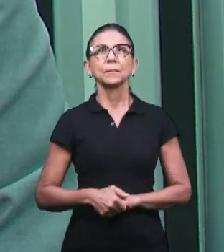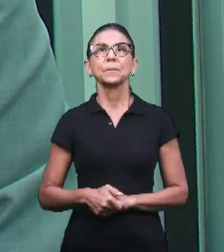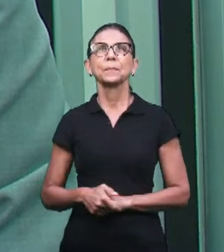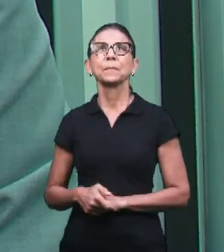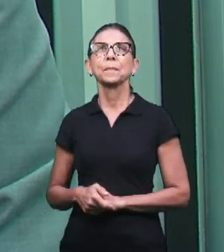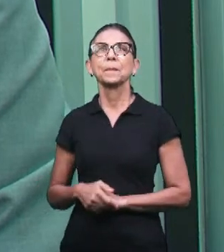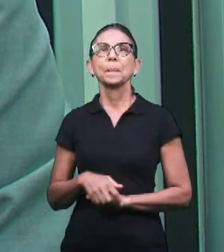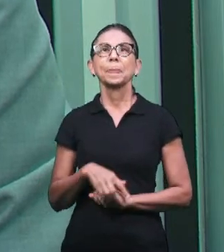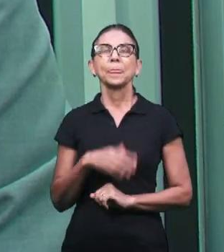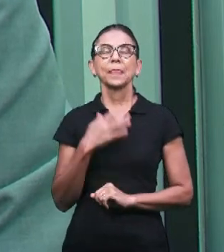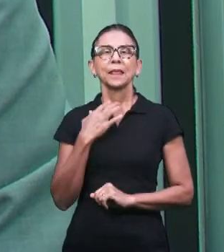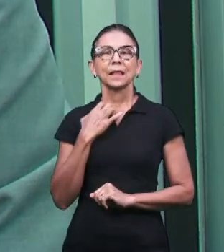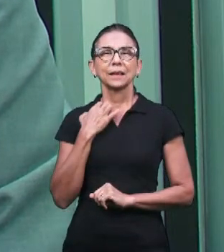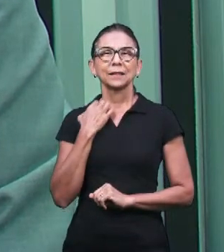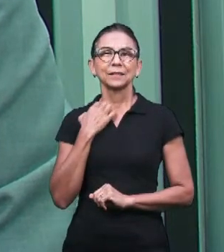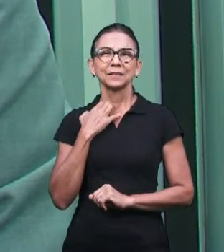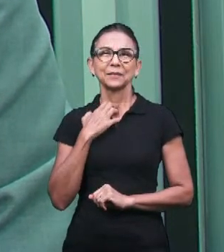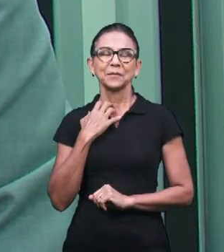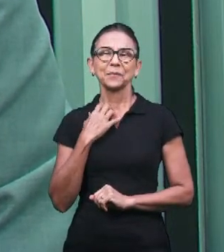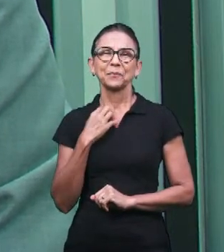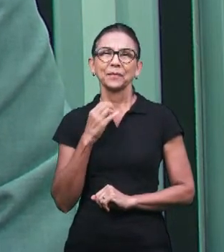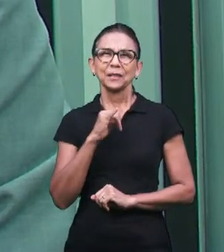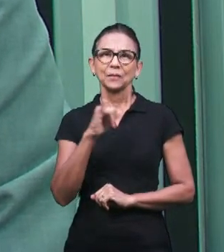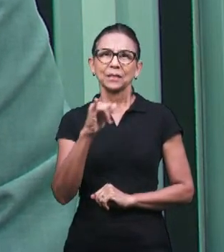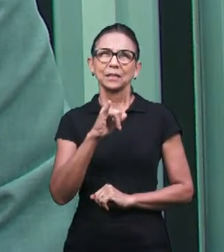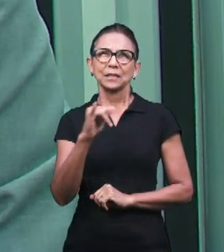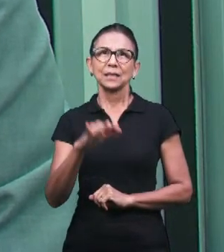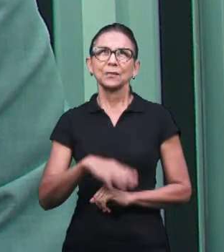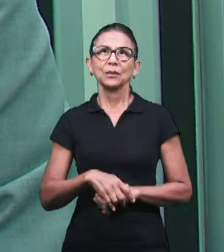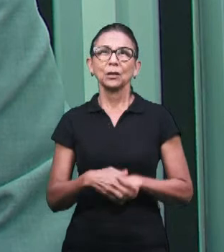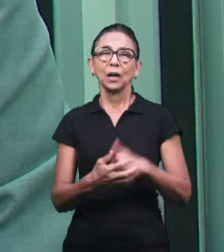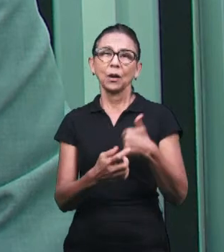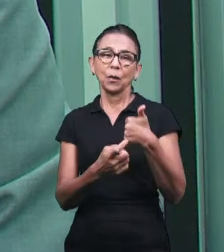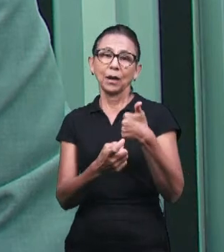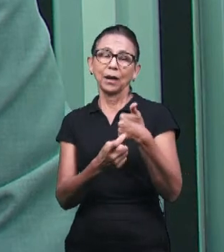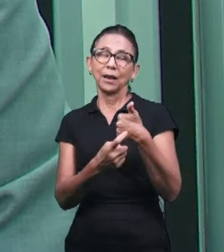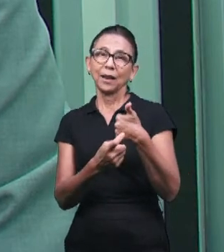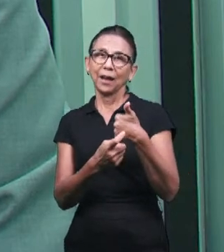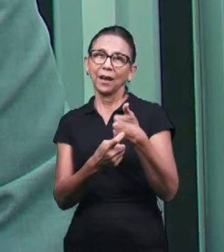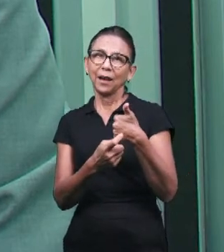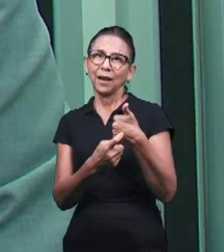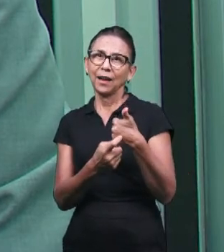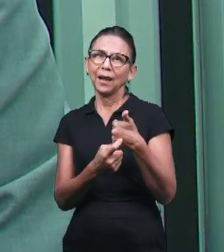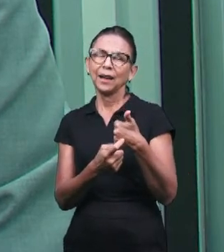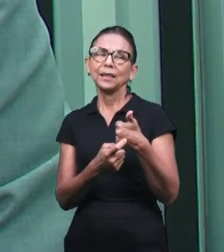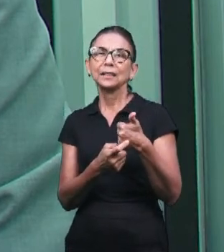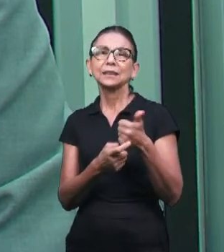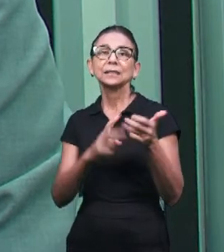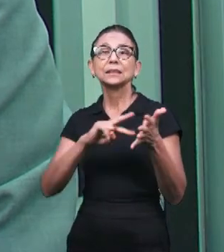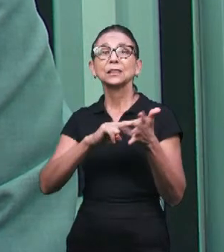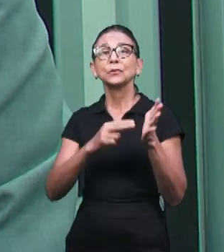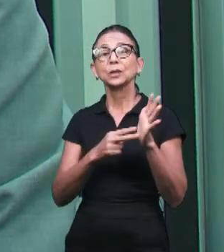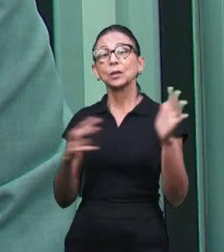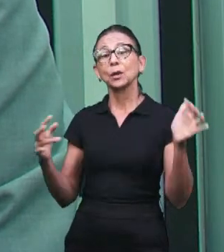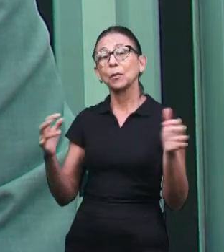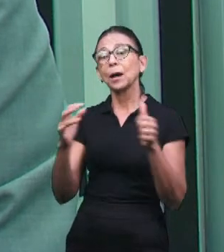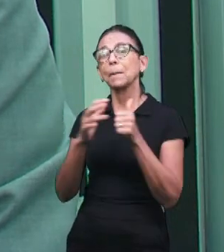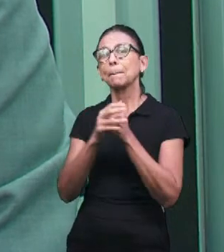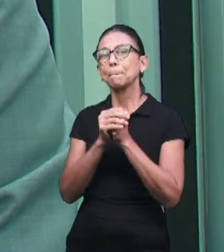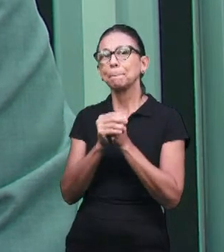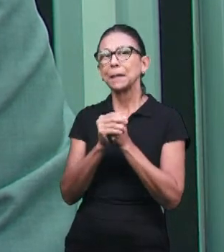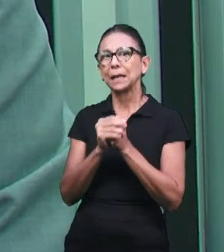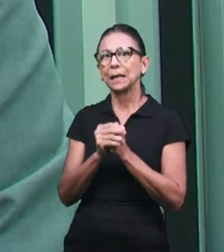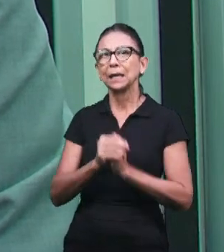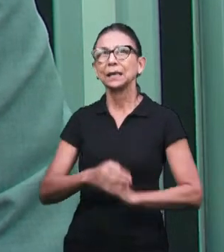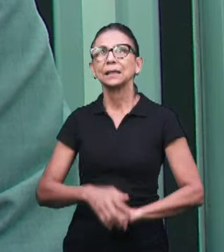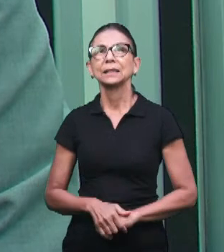dar o like, é bem verdade que é o amém que os irmãos estão dando naquilo, porque a Bíblia diz que a palavra amém significa,